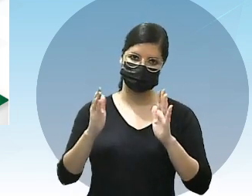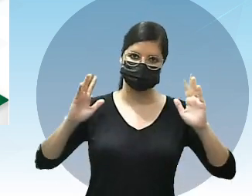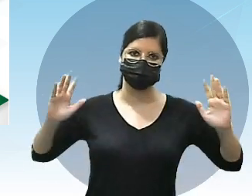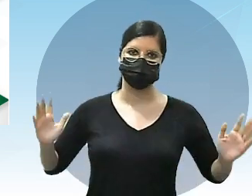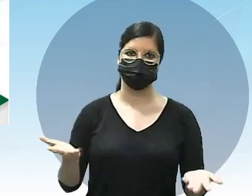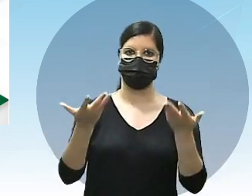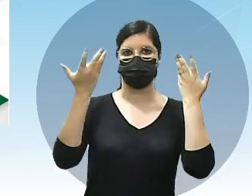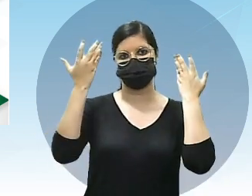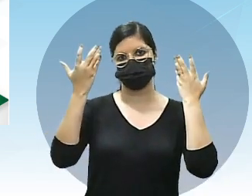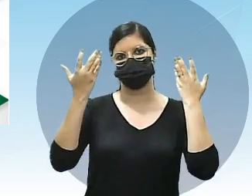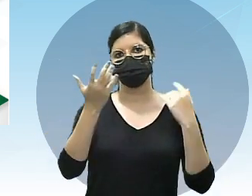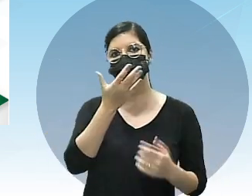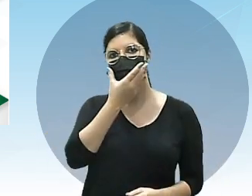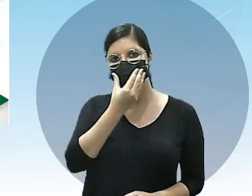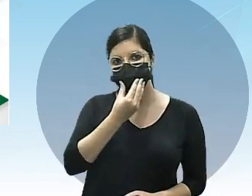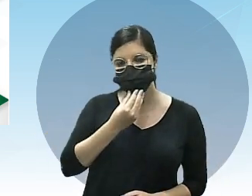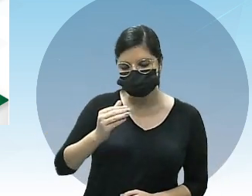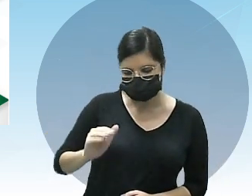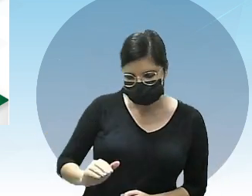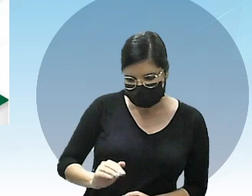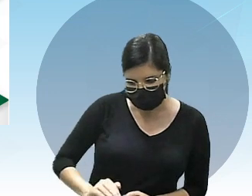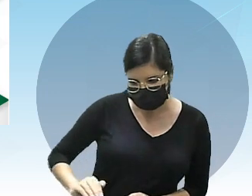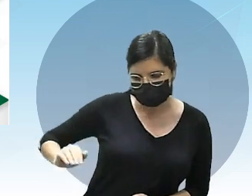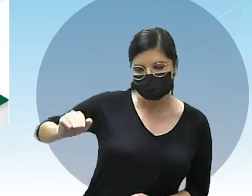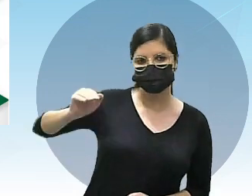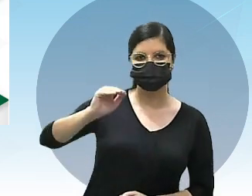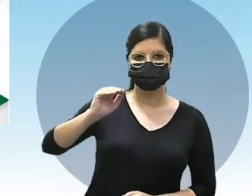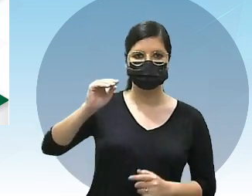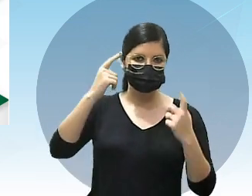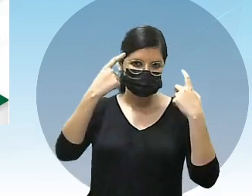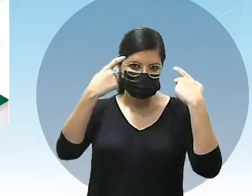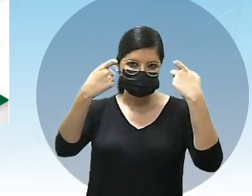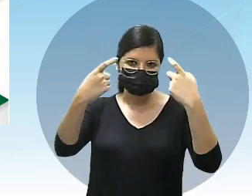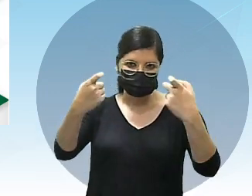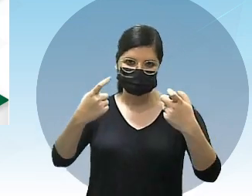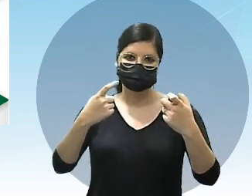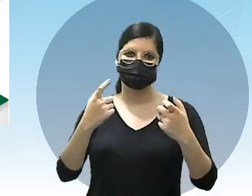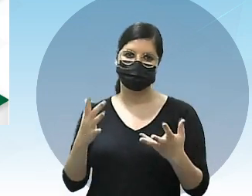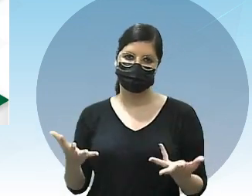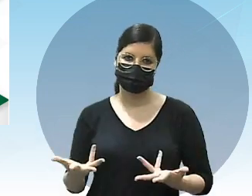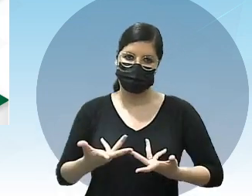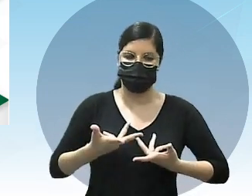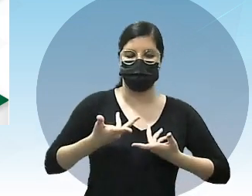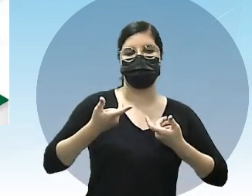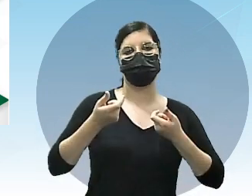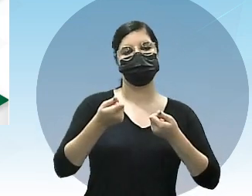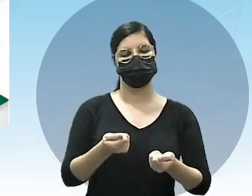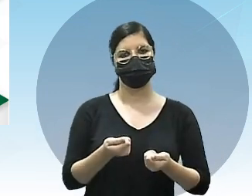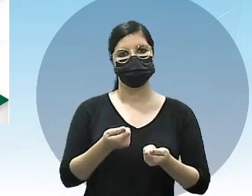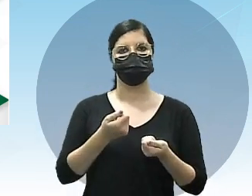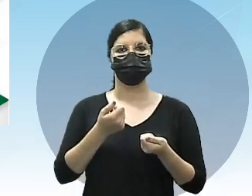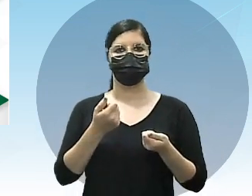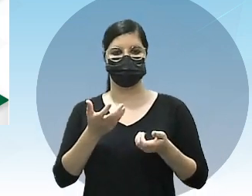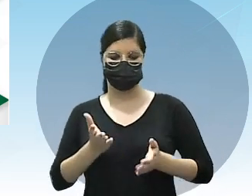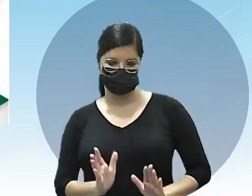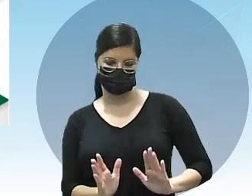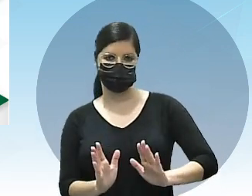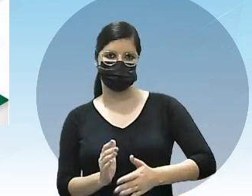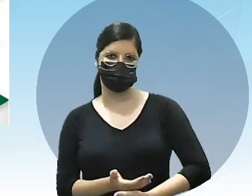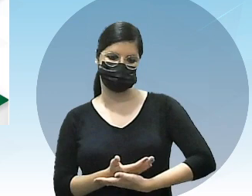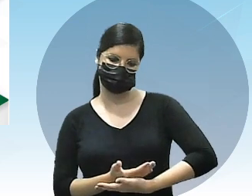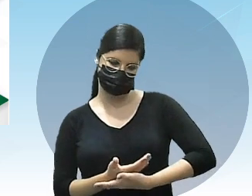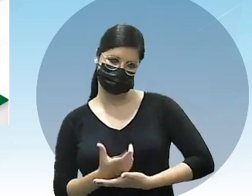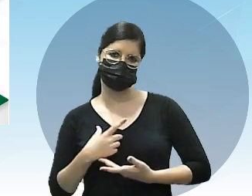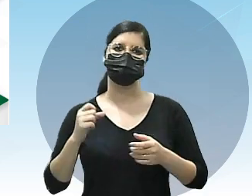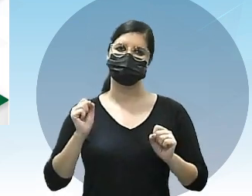celebração né quando o menino se torna um guerreiro quando a menina vai se tornar a África digamos assim para para procriar para ter